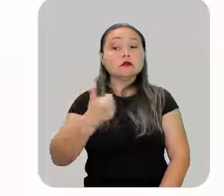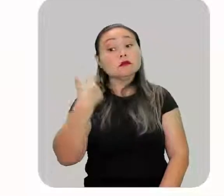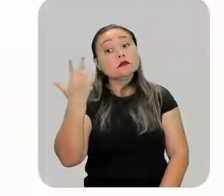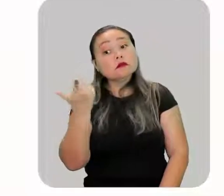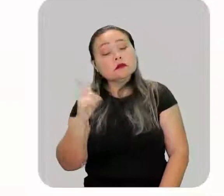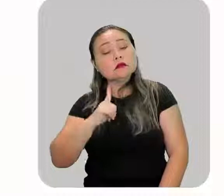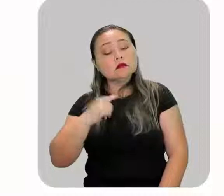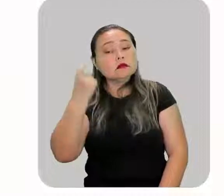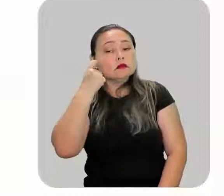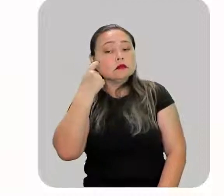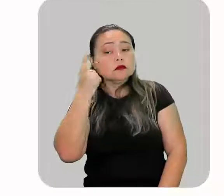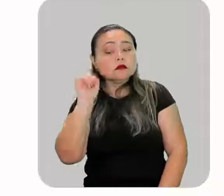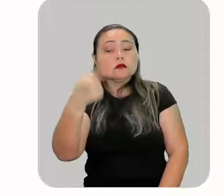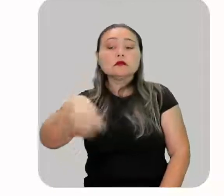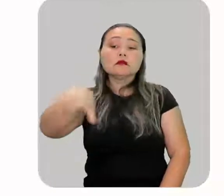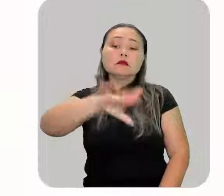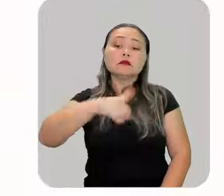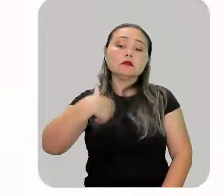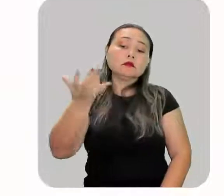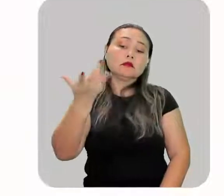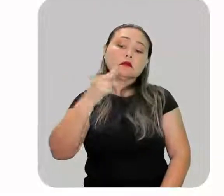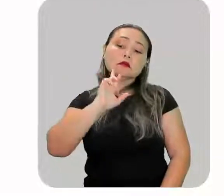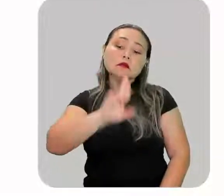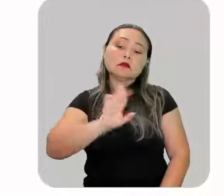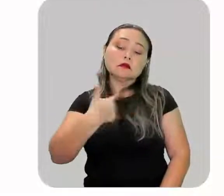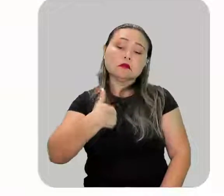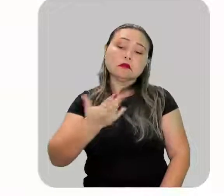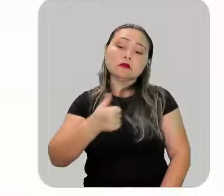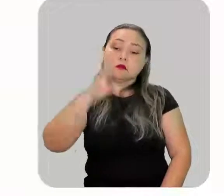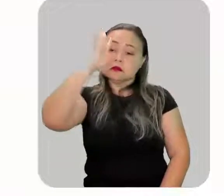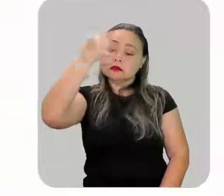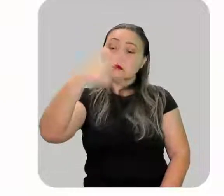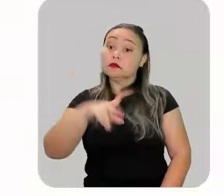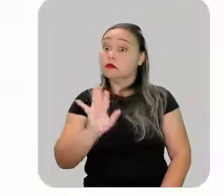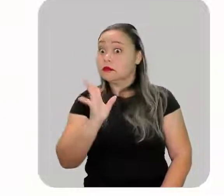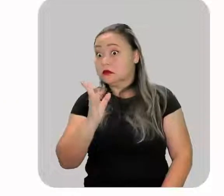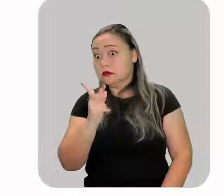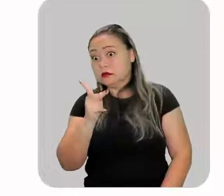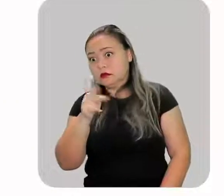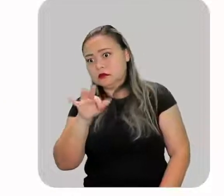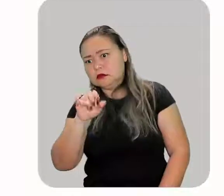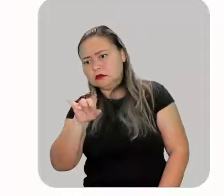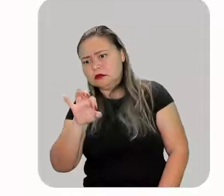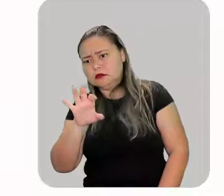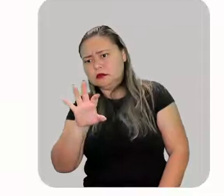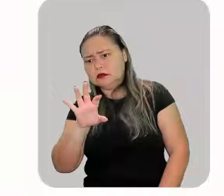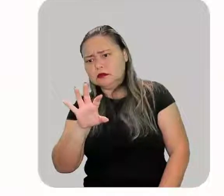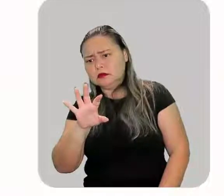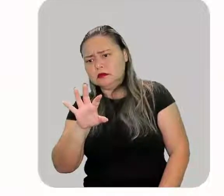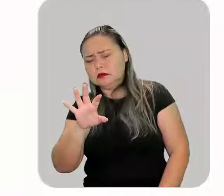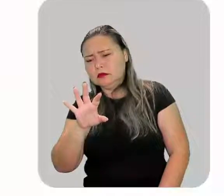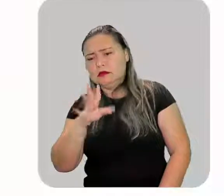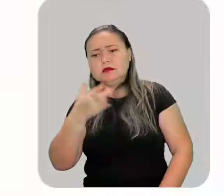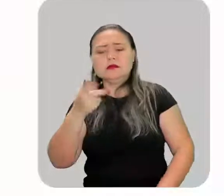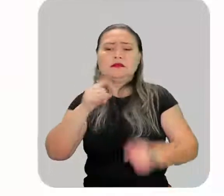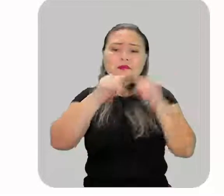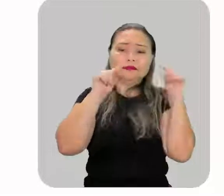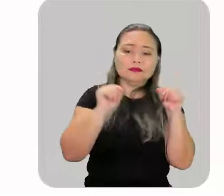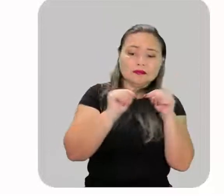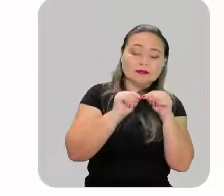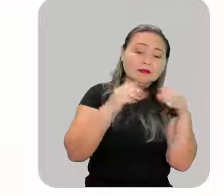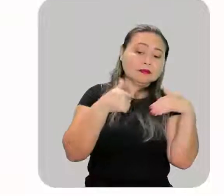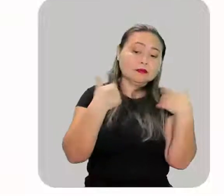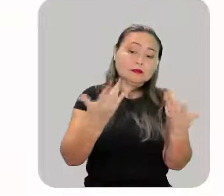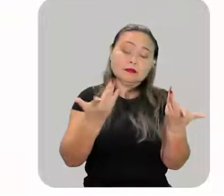pensar um pouquinho. A galera que quiser resolver pelo teorema de Pitágoras, por Bhaskara,